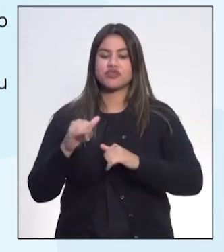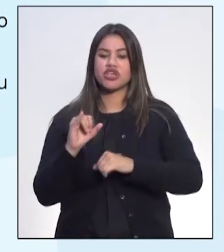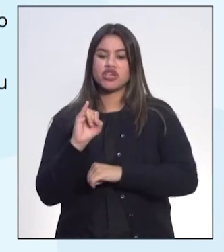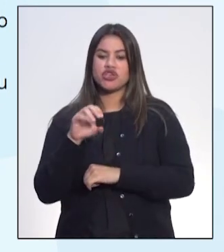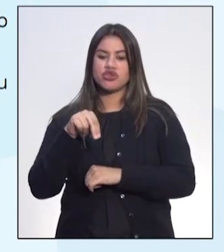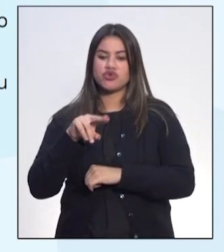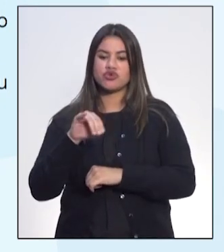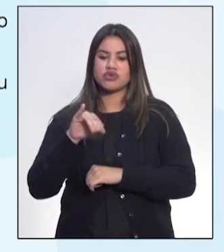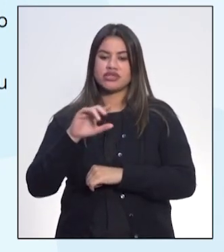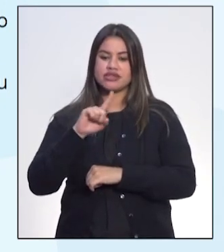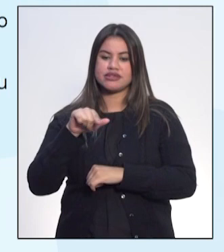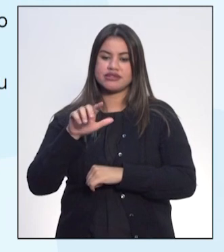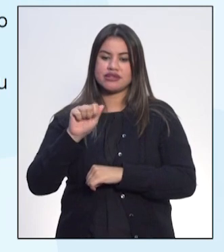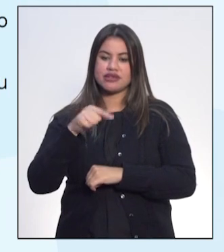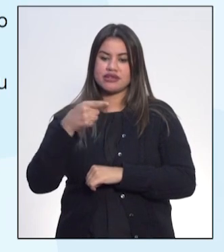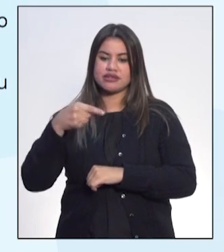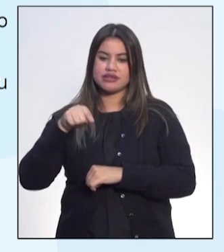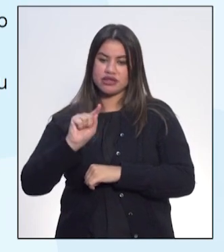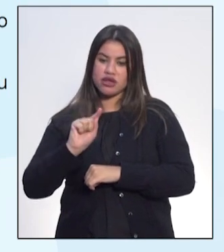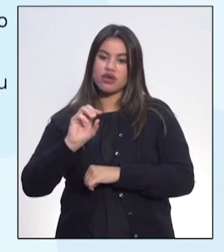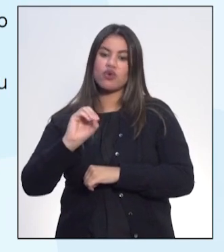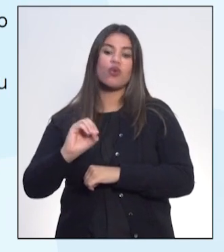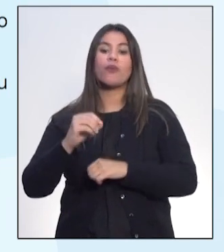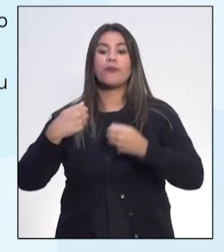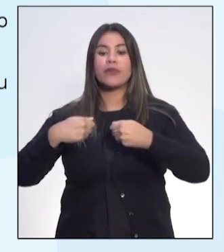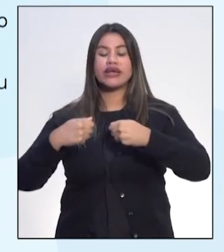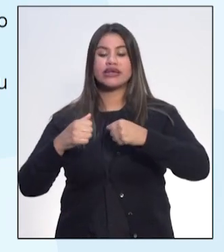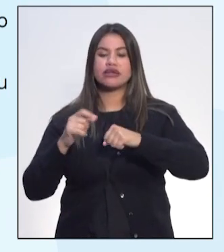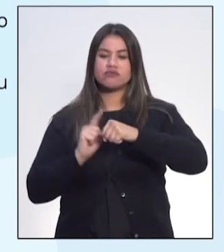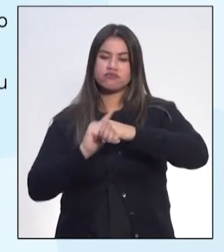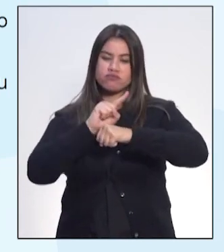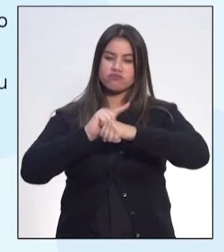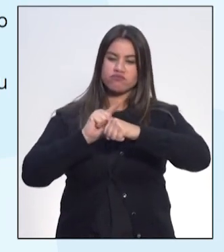necessária para remover um ou mais elétrons